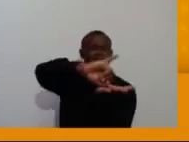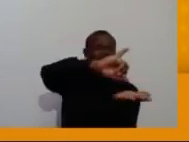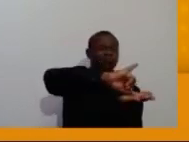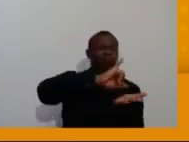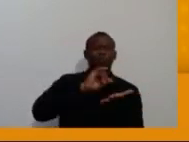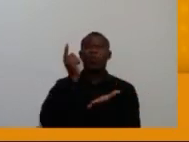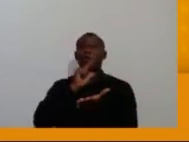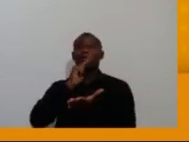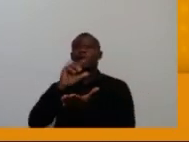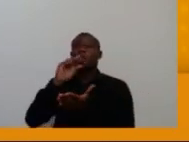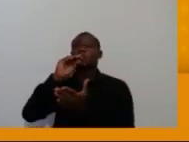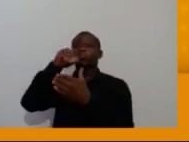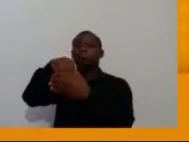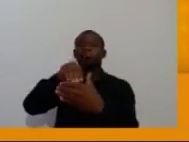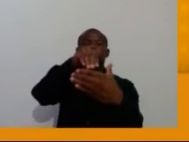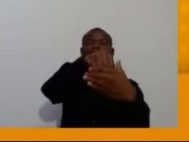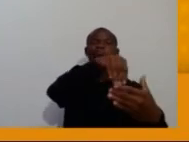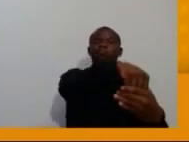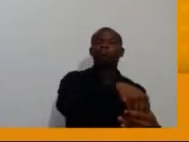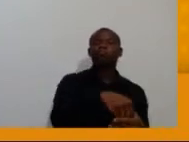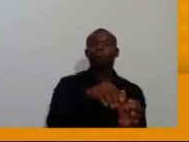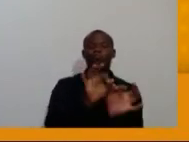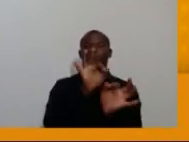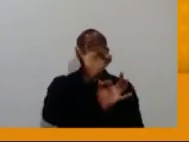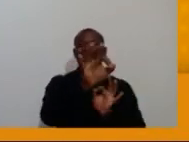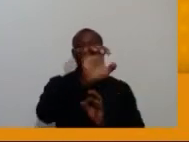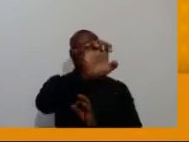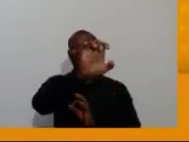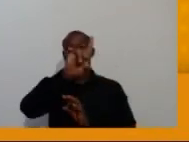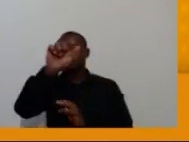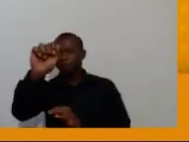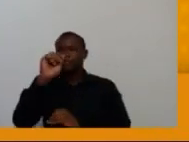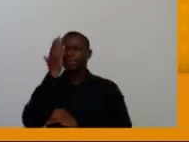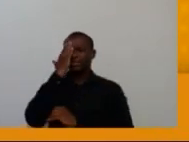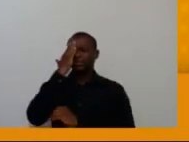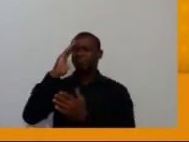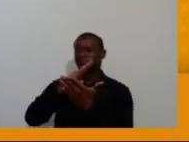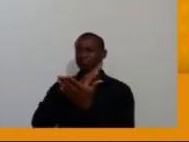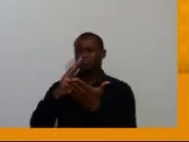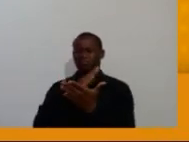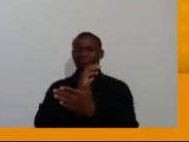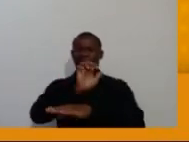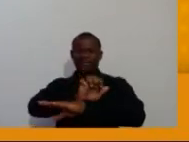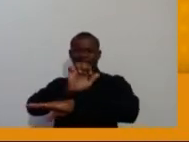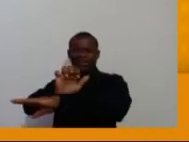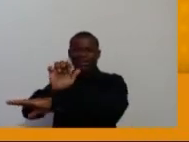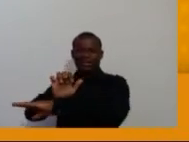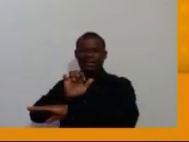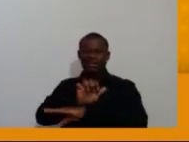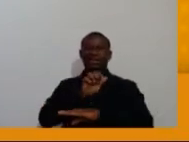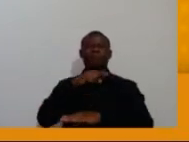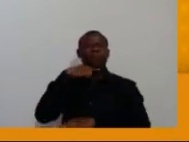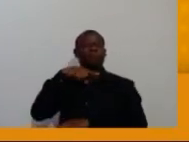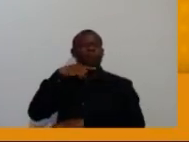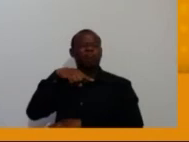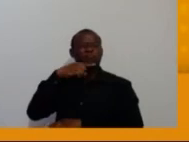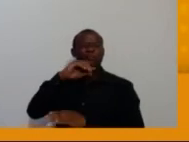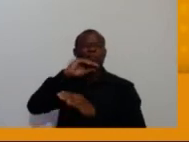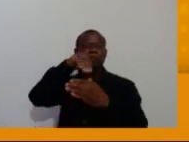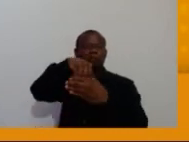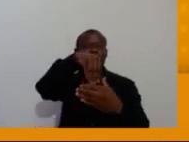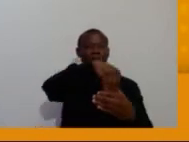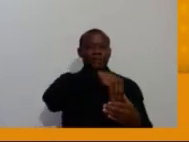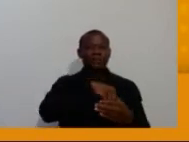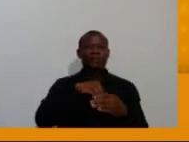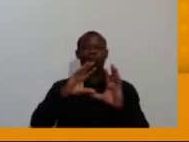migração. Ocorre que muitos departamentos regionais, e aí Bahia também,